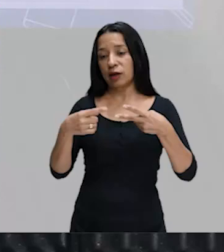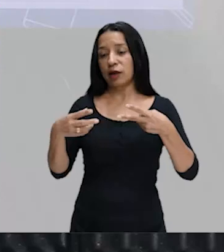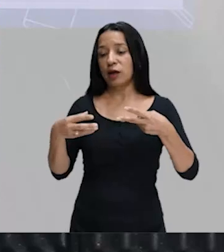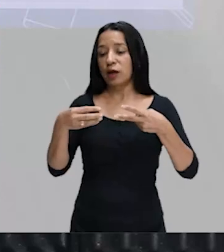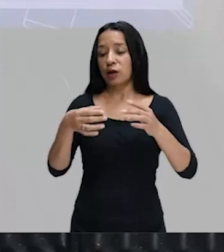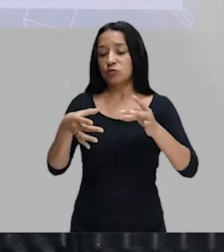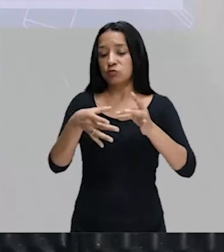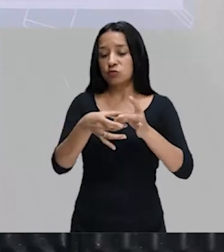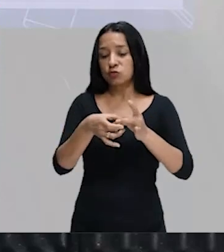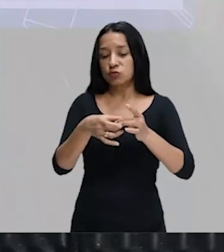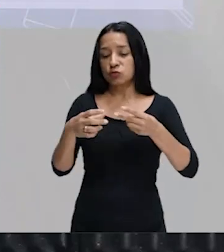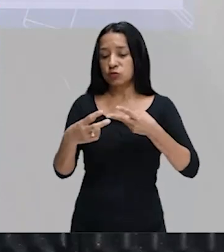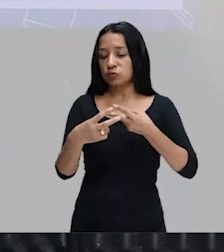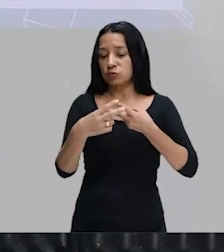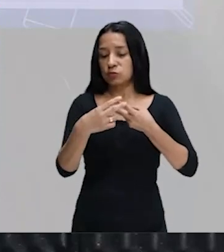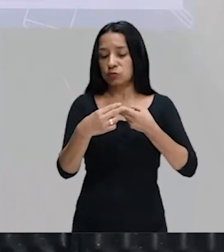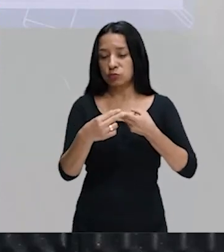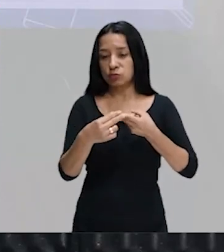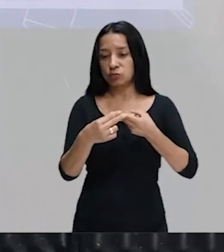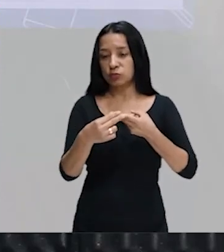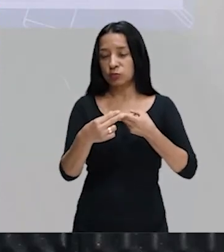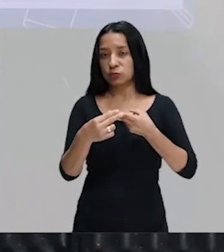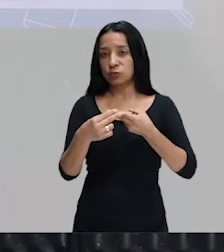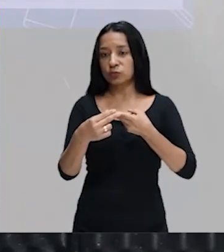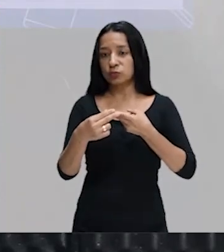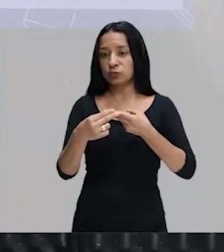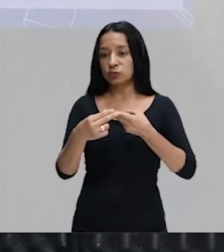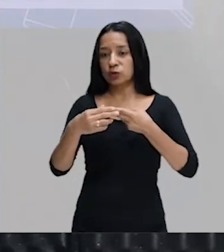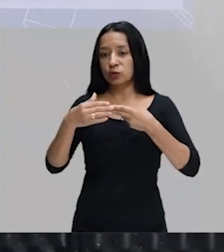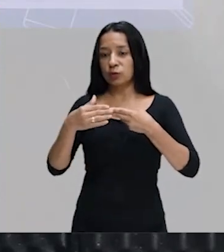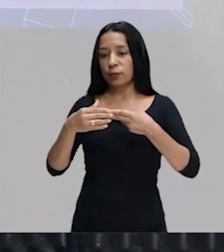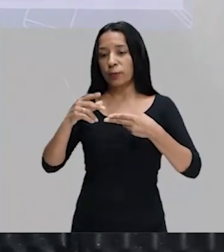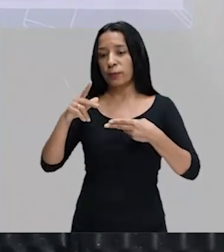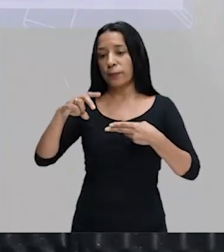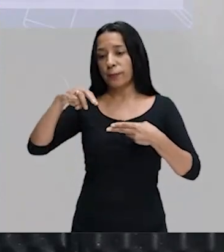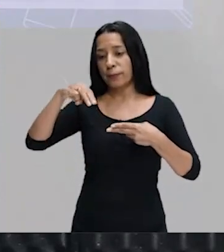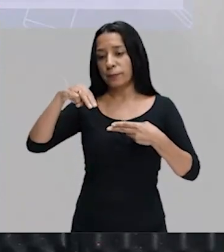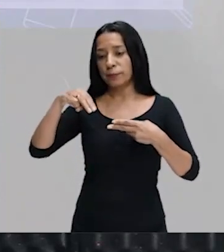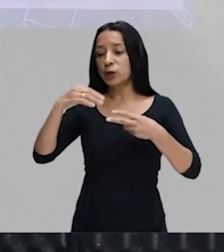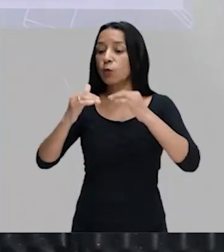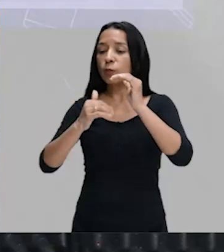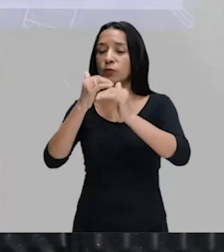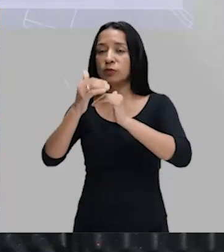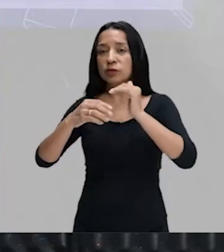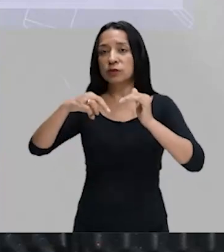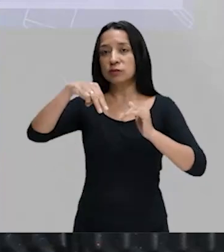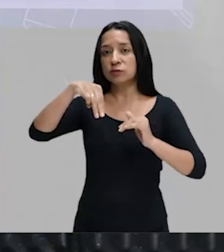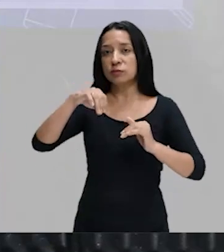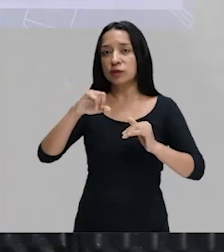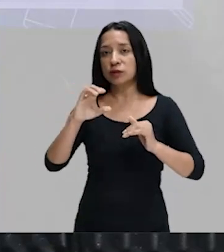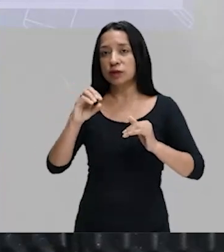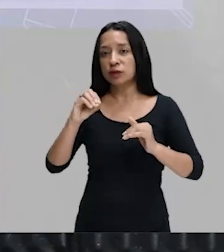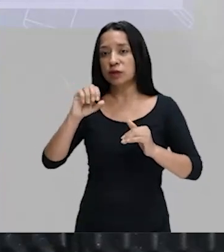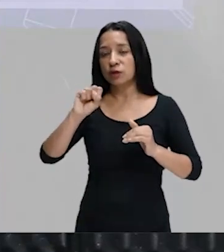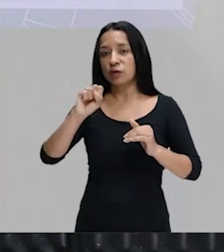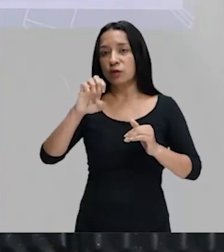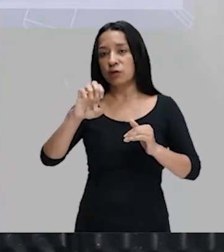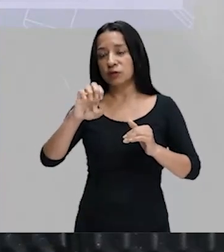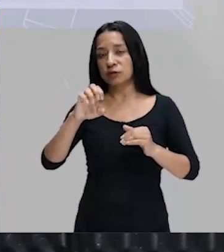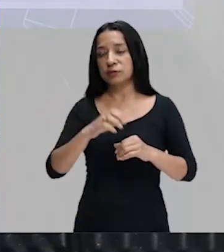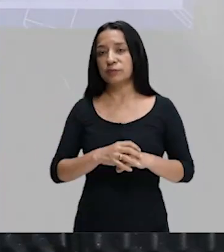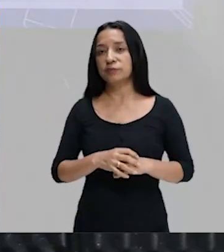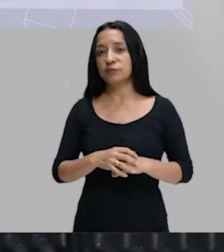junte, forme um pareamento durante o processo de meiose, que é uma divisão celular, tá?